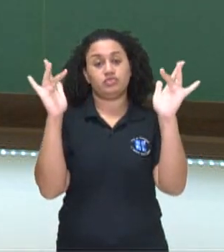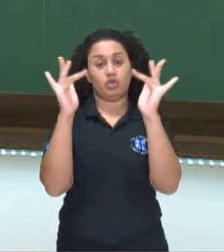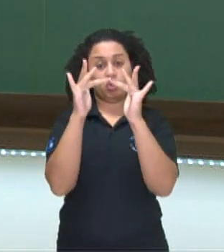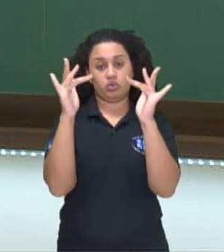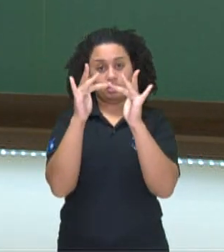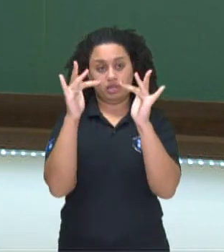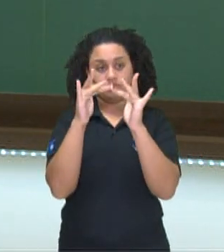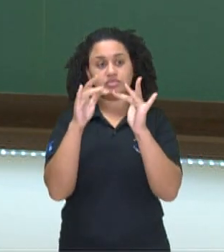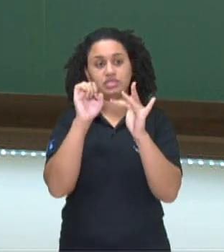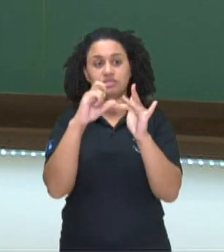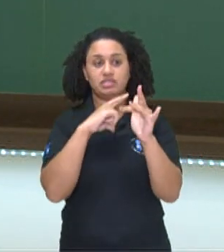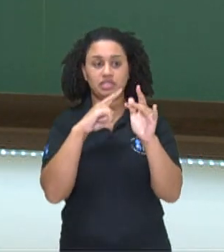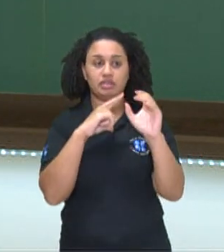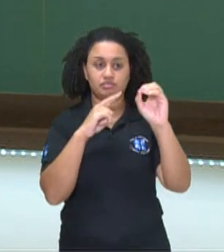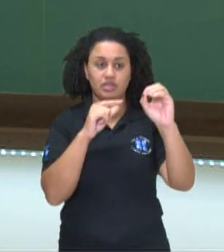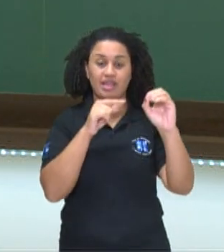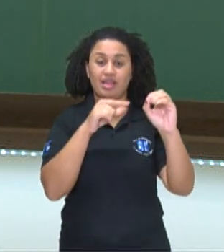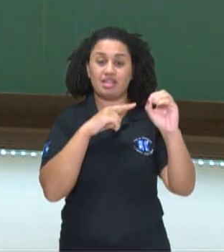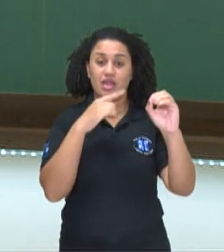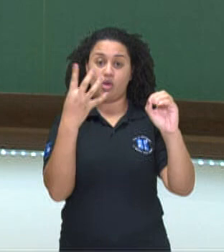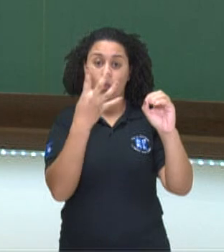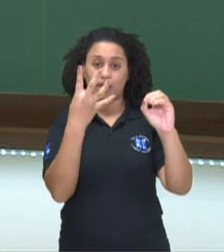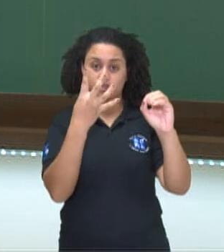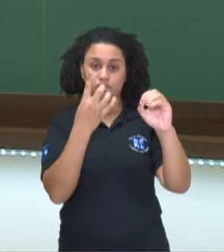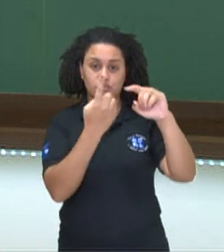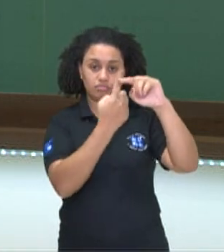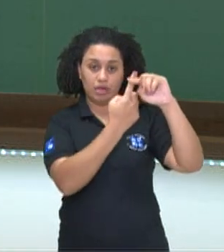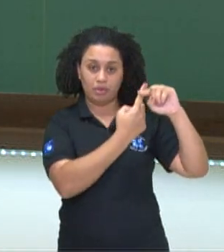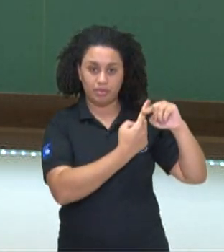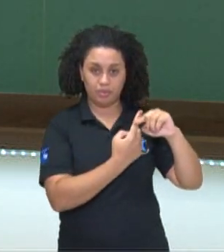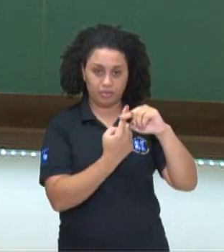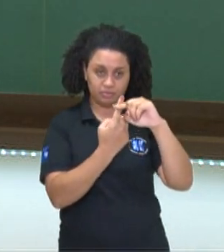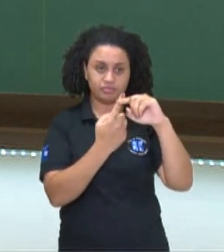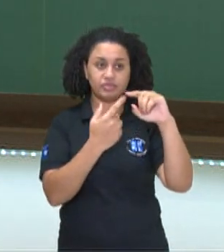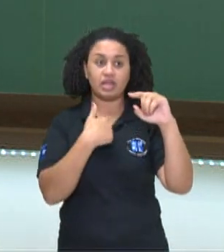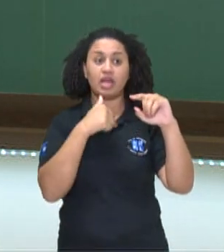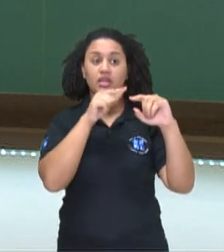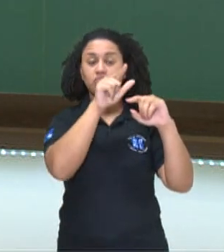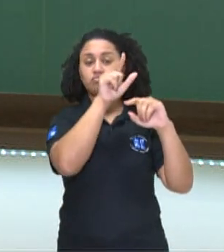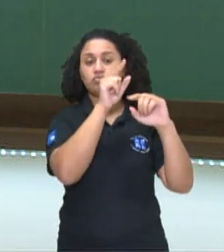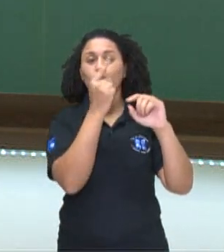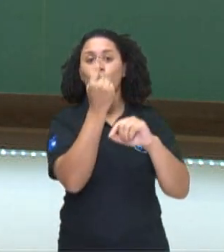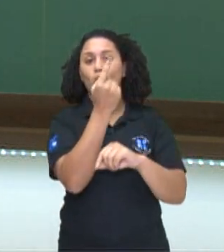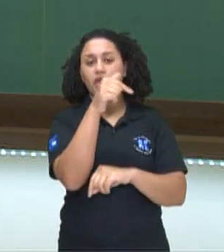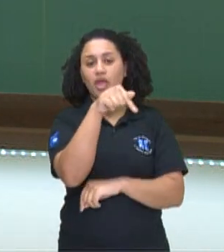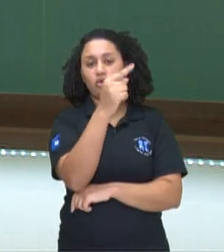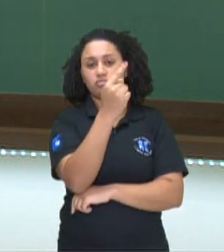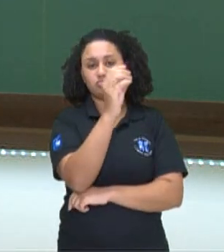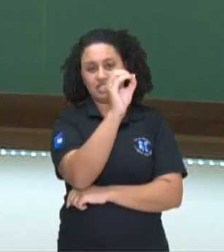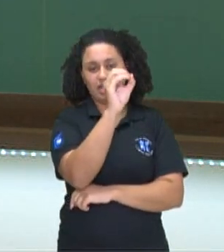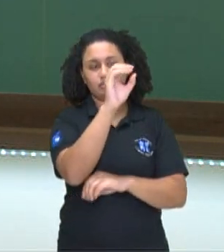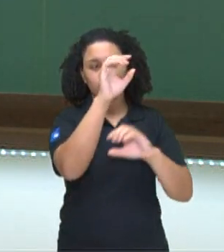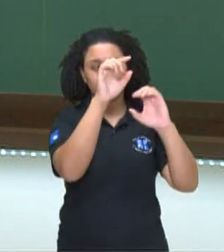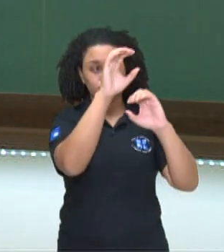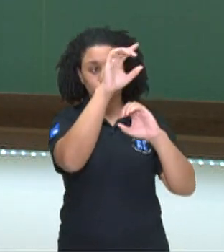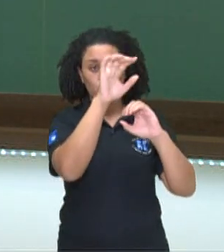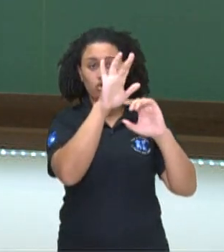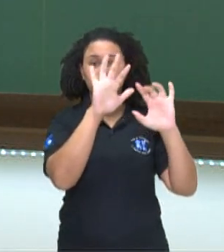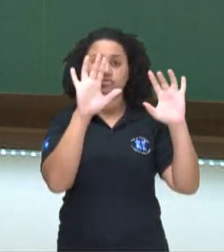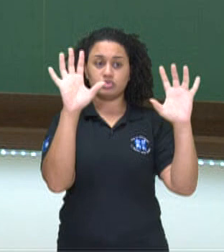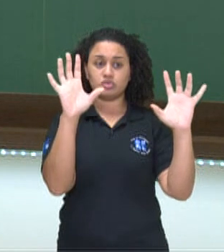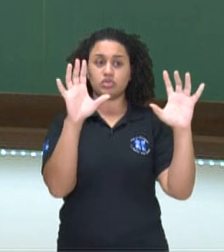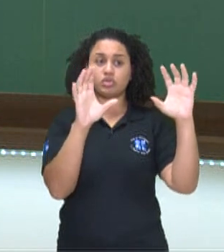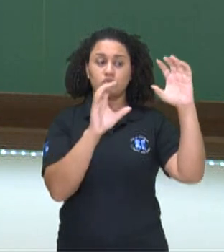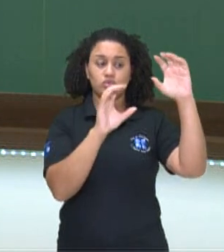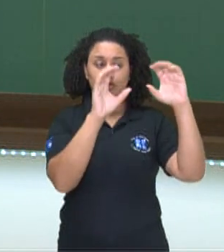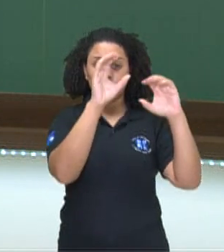Se você tem um corpo carregado com 4E, carga positiva 4E, e eu tenho aqui um corpo 1 com carga elétrica igual a zero, ao encostar,